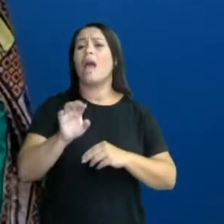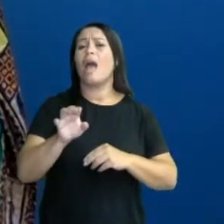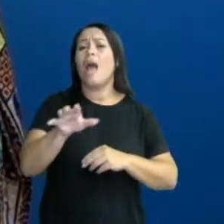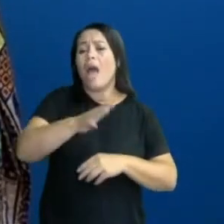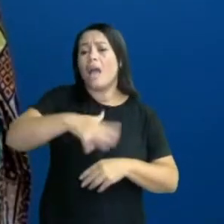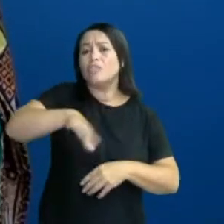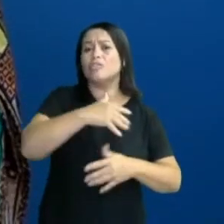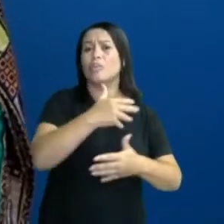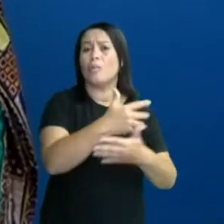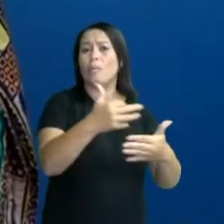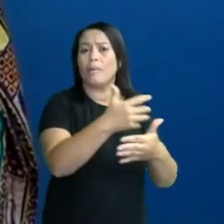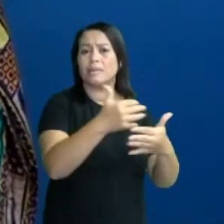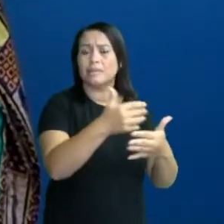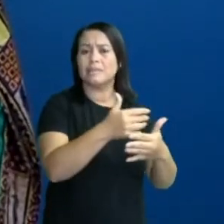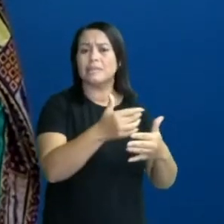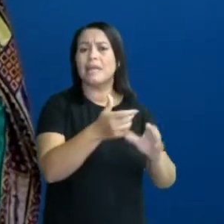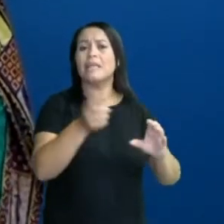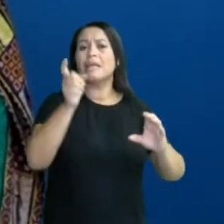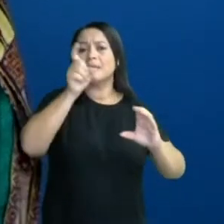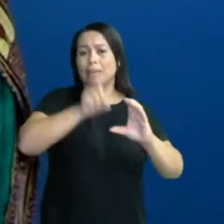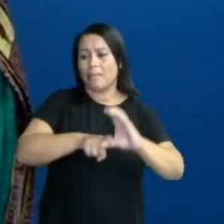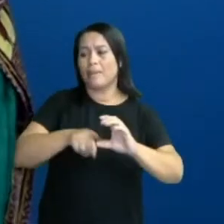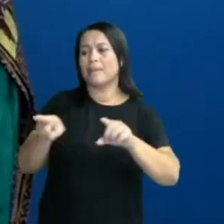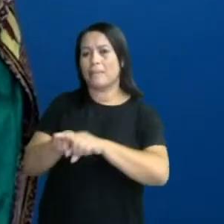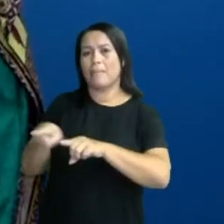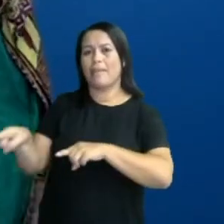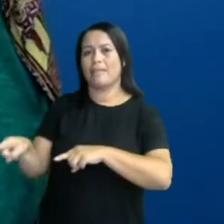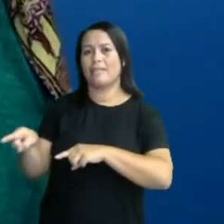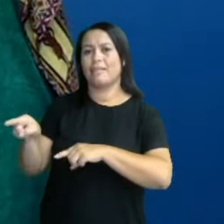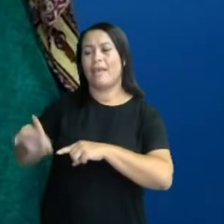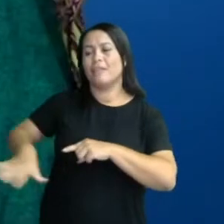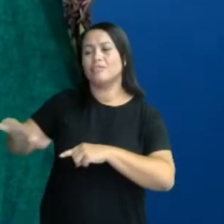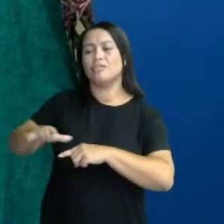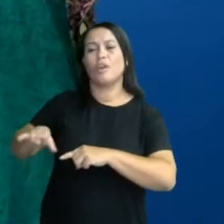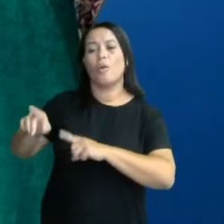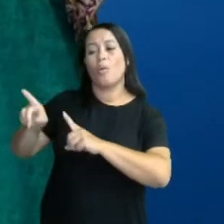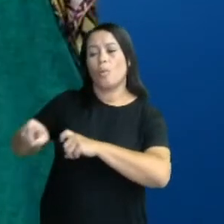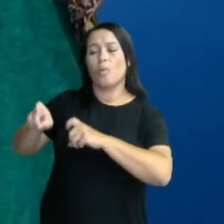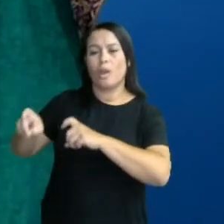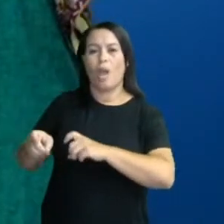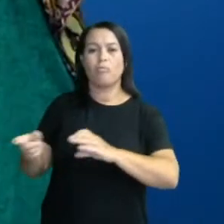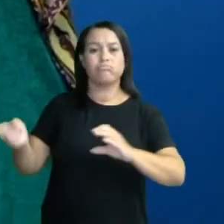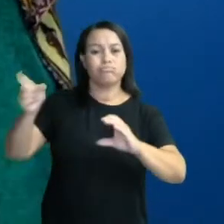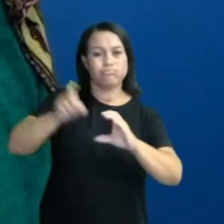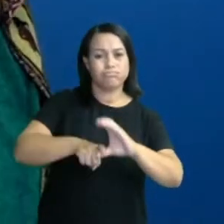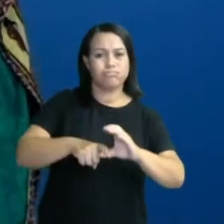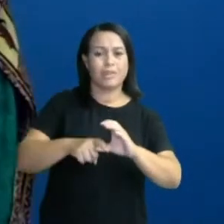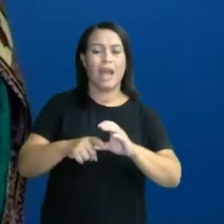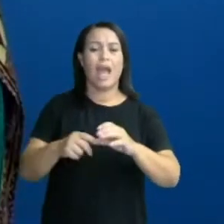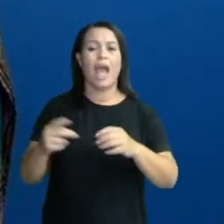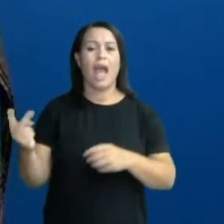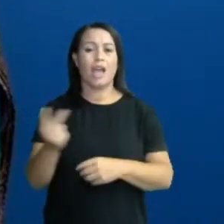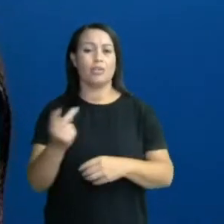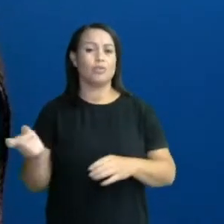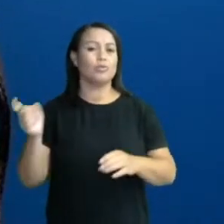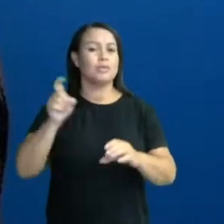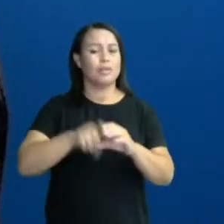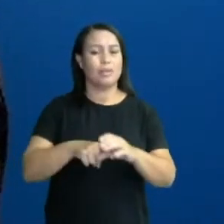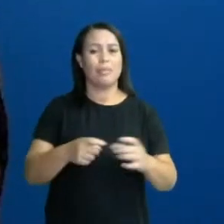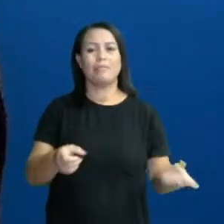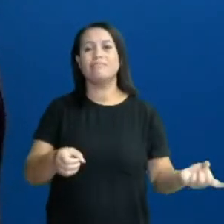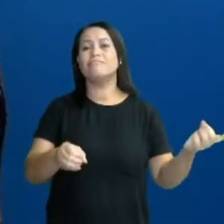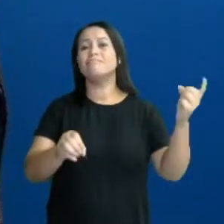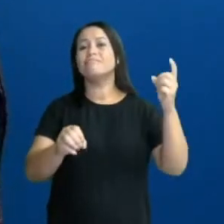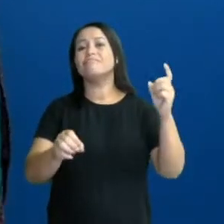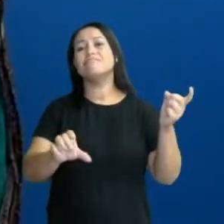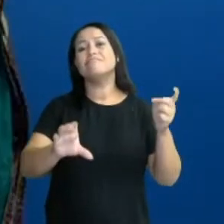que depende muito da região rural, né? São interdependentes essas regiões. A gente viu também